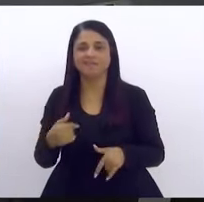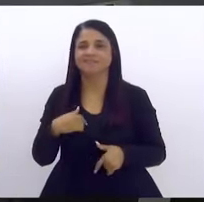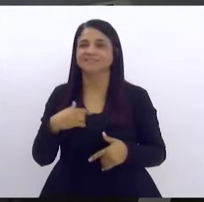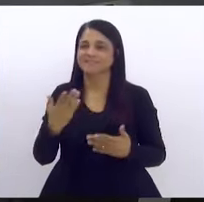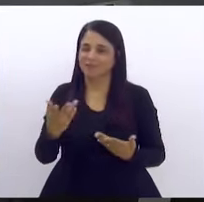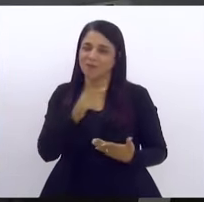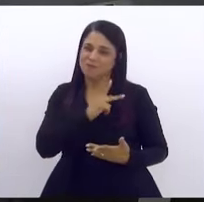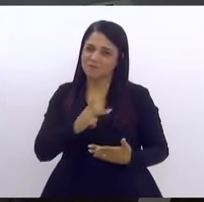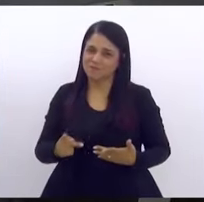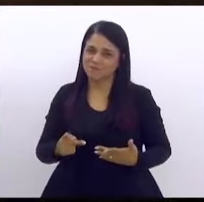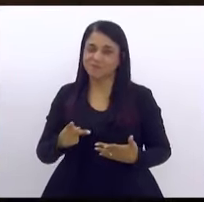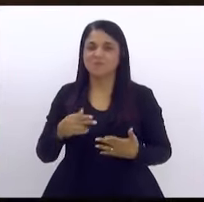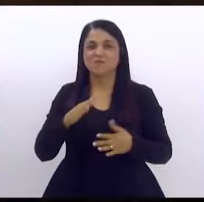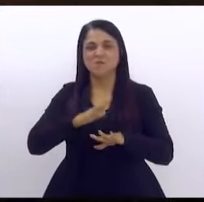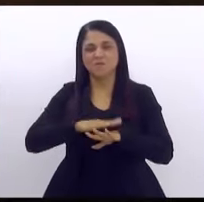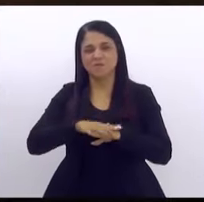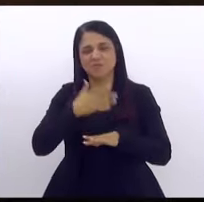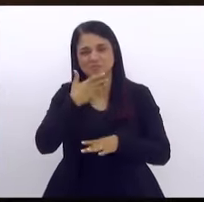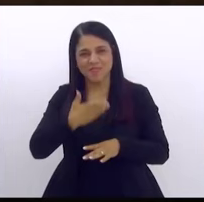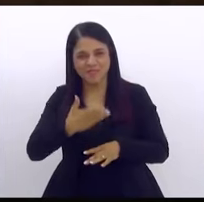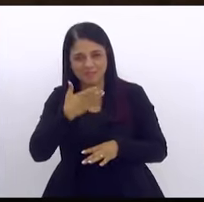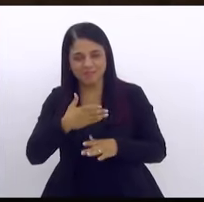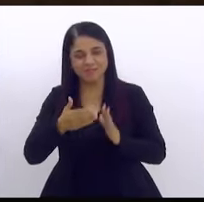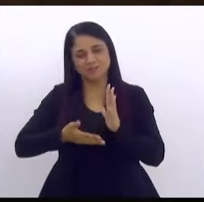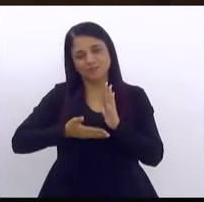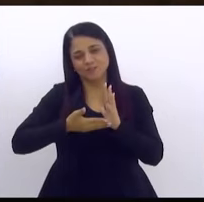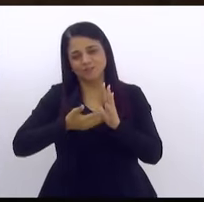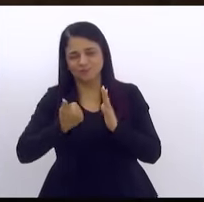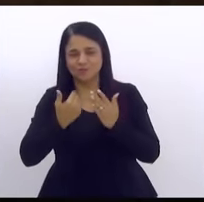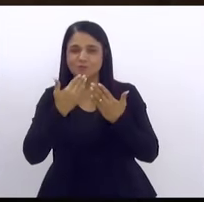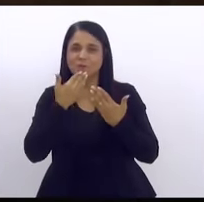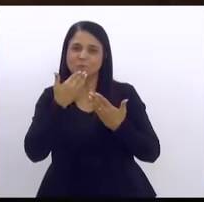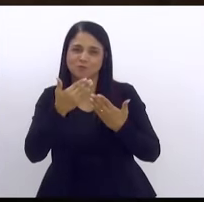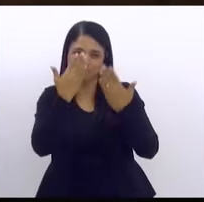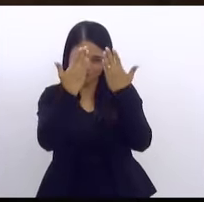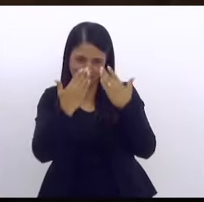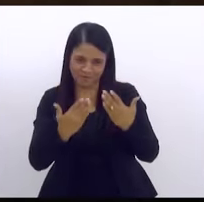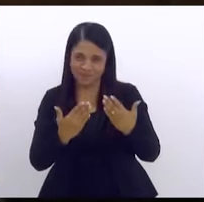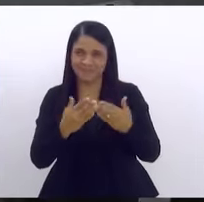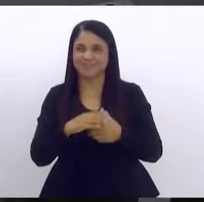o momento é natalino, eu estou retirando o pedido de verificação.